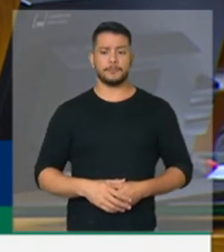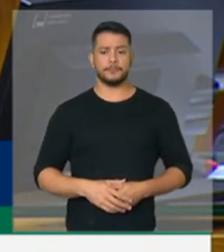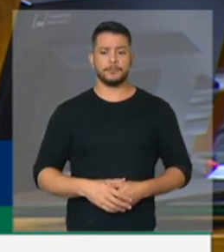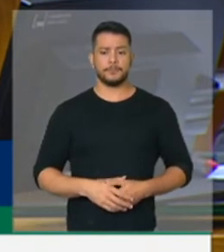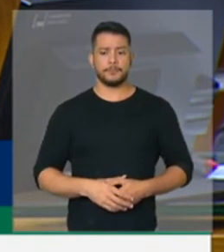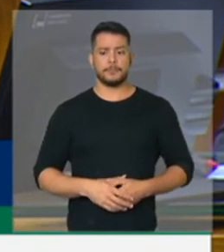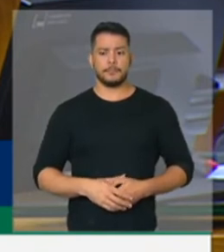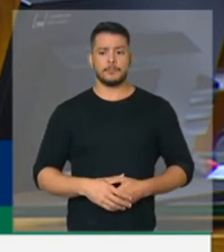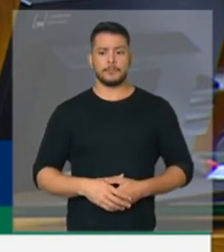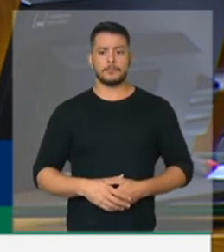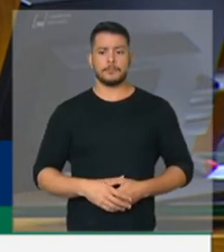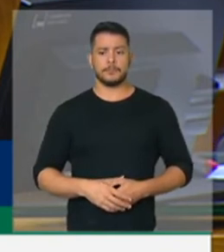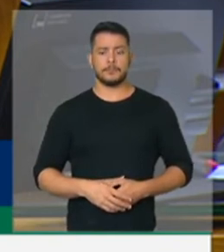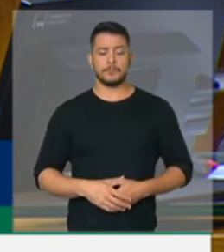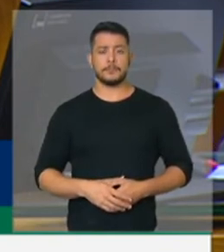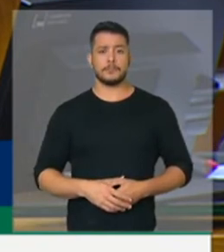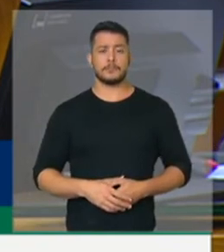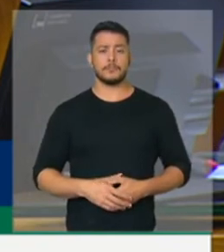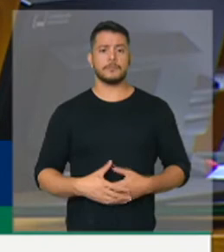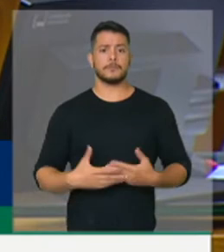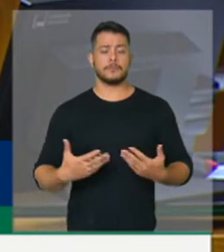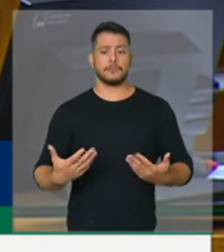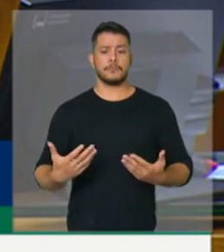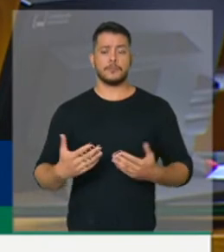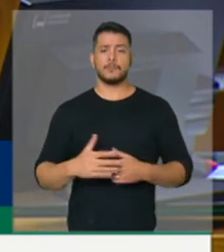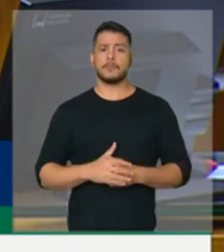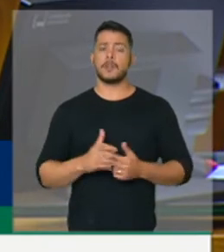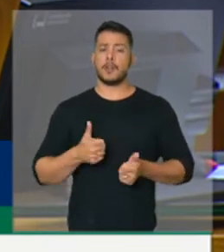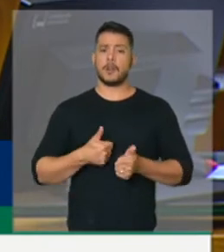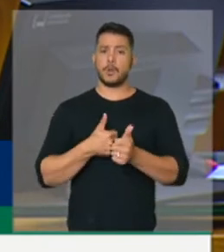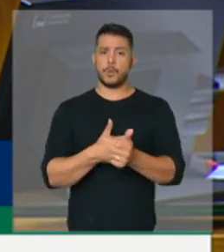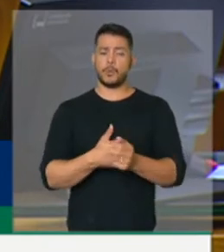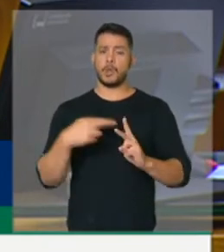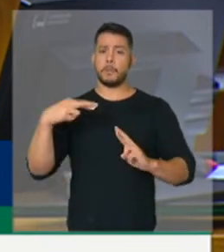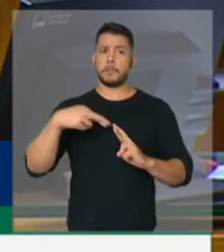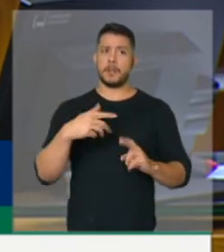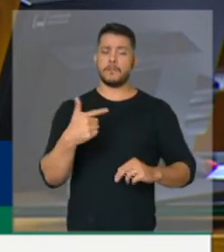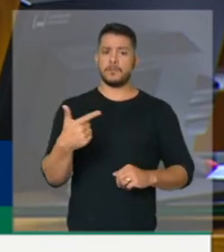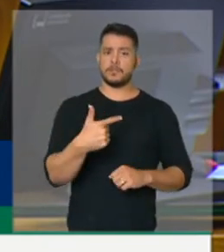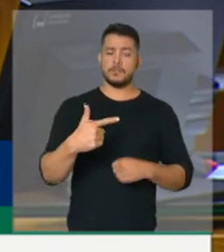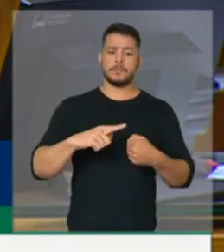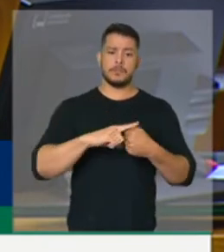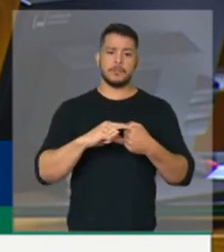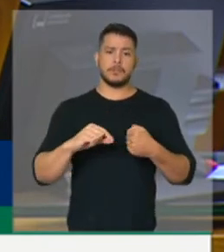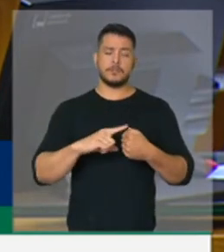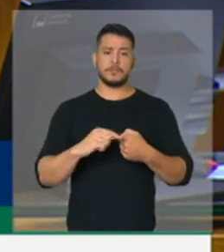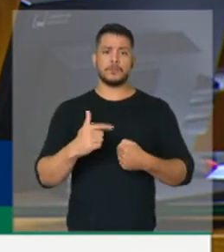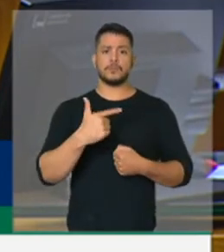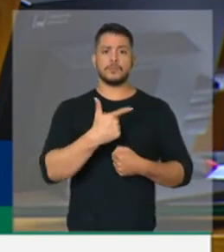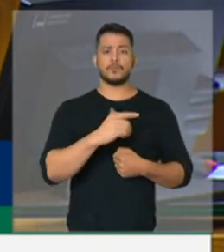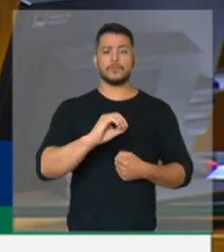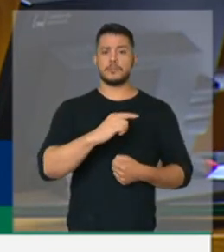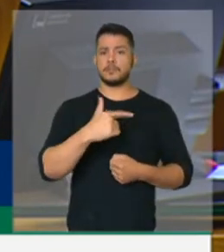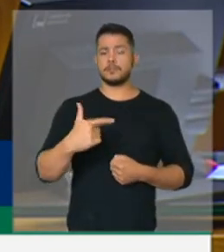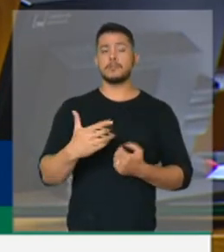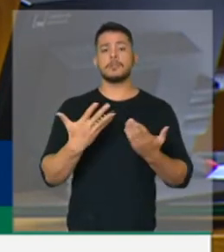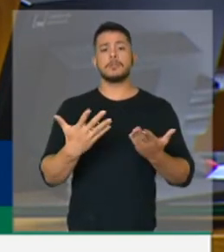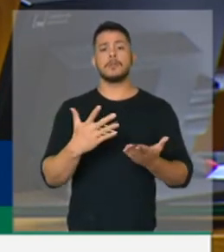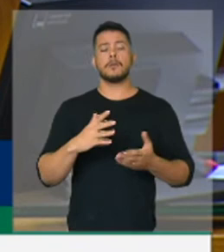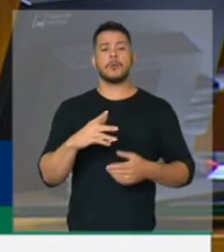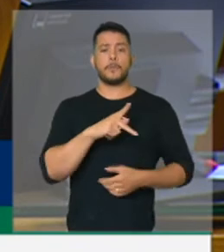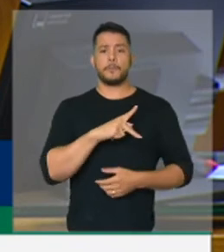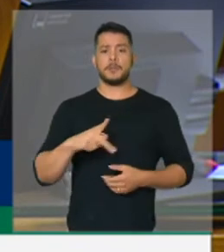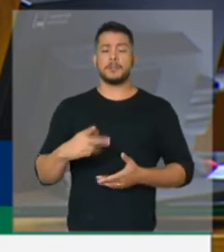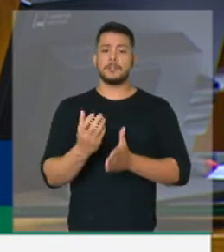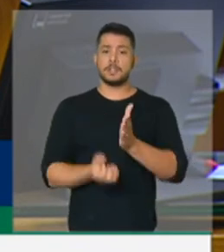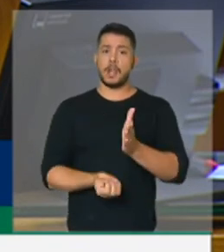Eduardo Bismarck. Nos termos do parágrafo 2º do artigo 202 do Regimento Interno, essa presidência decide criar a comissão